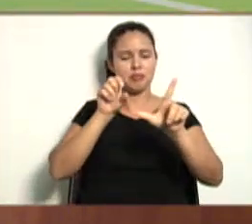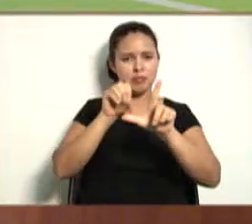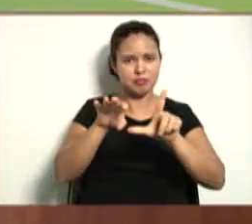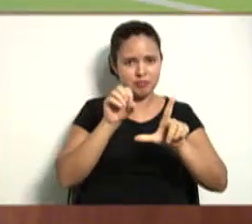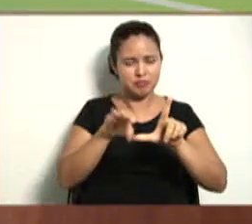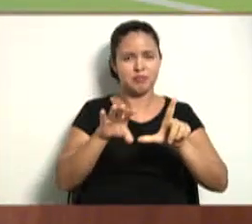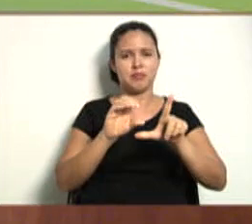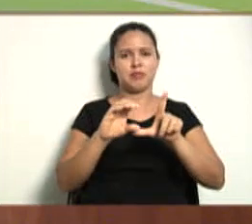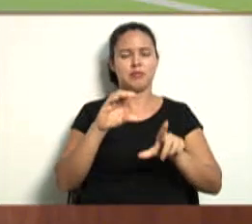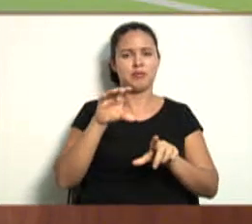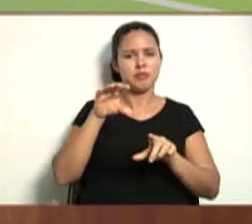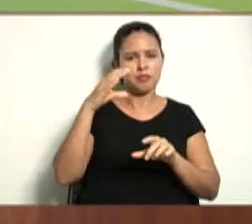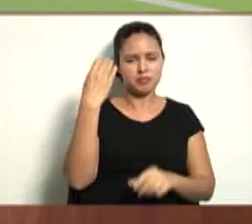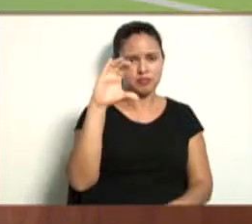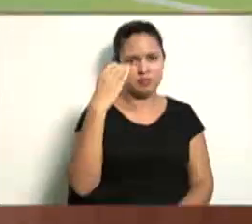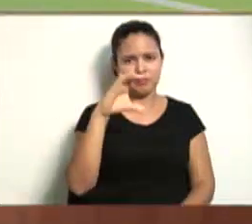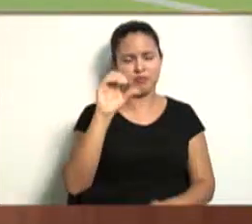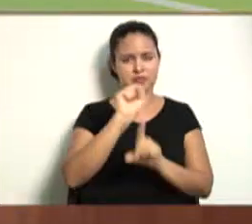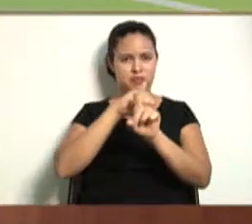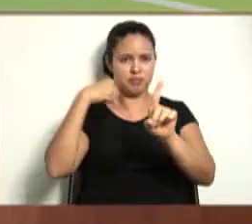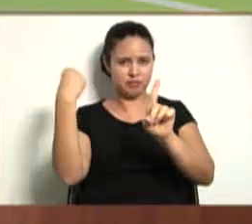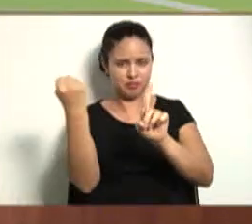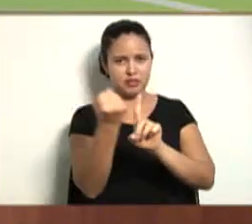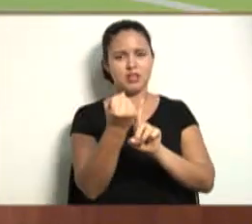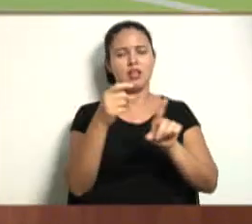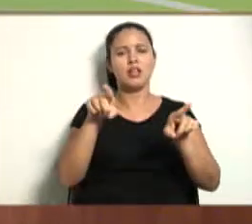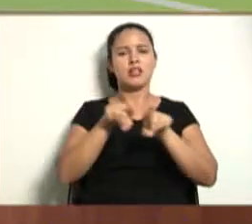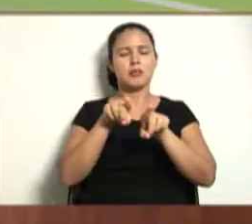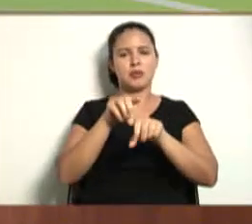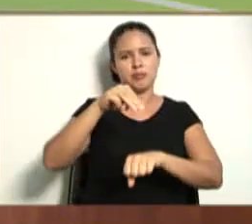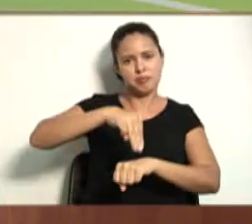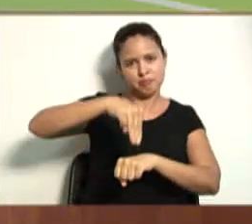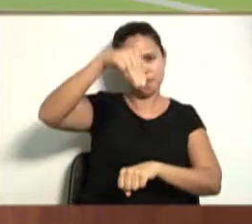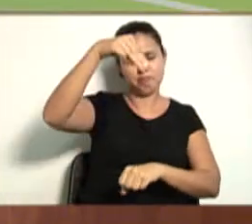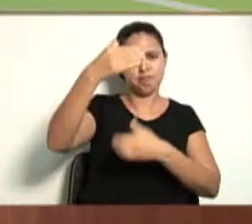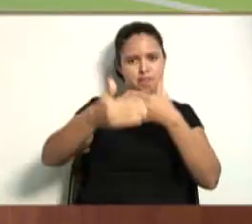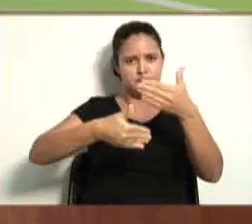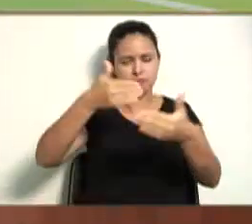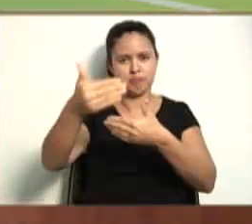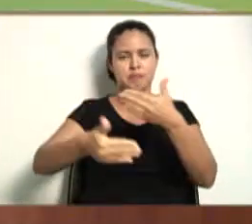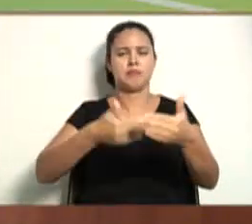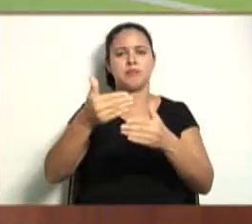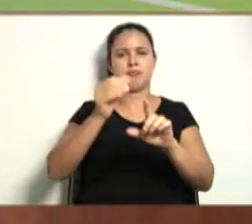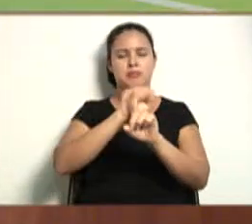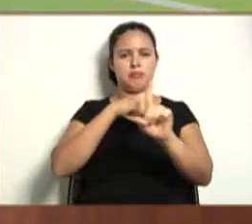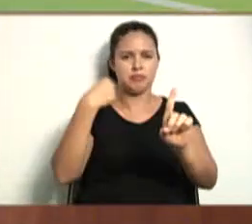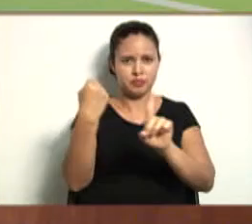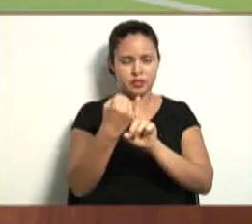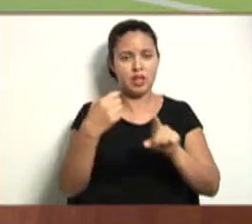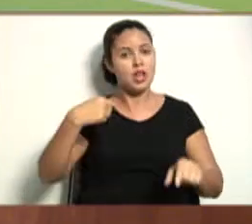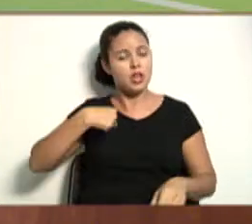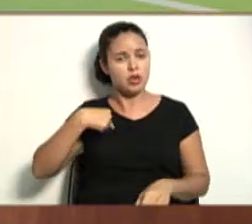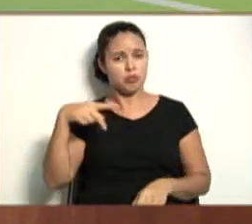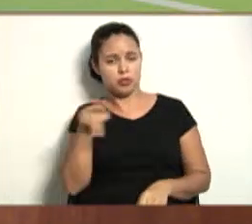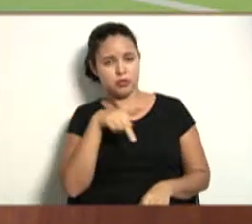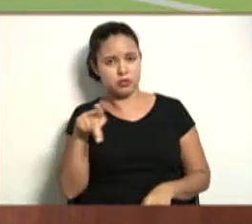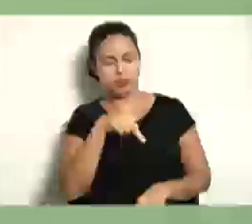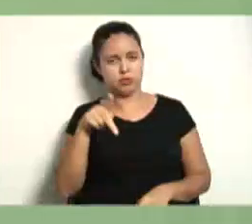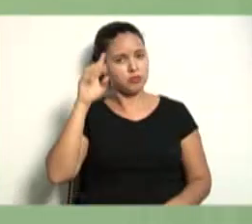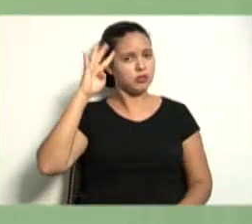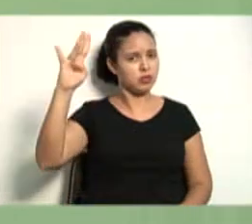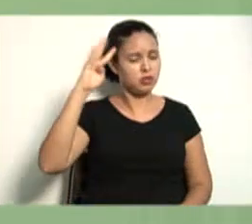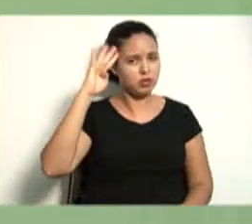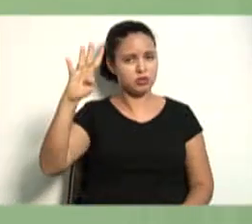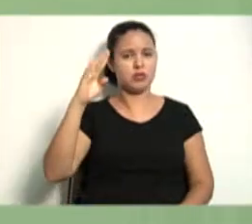Sociais, mestre em Desenvolvimento Regional e Meio Ambiente. Eu sou filósofo, pedagogo